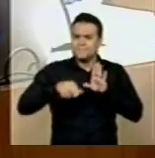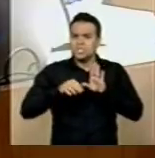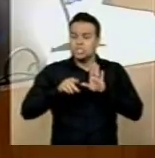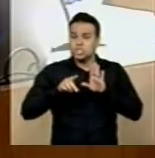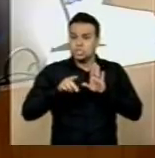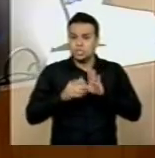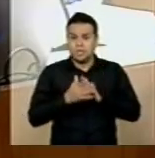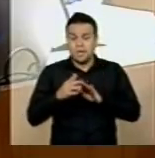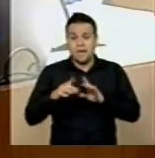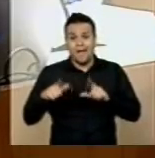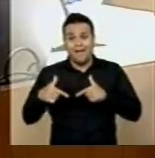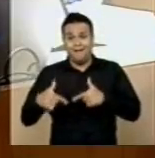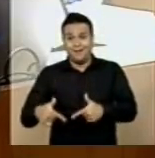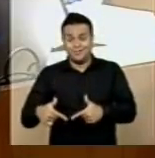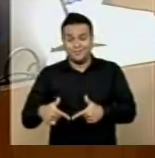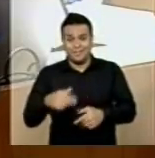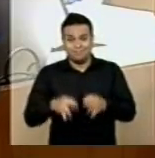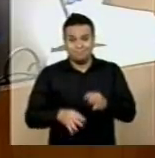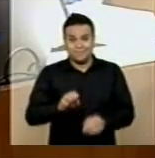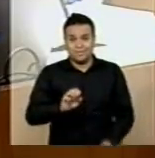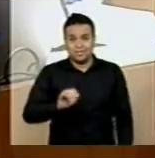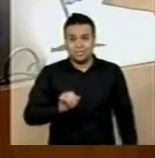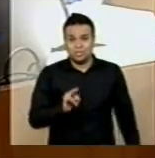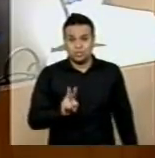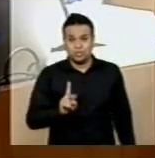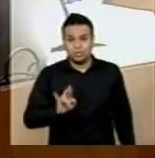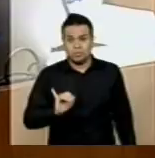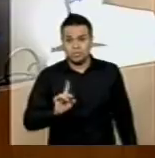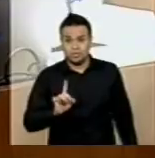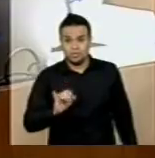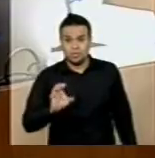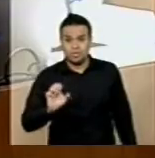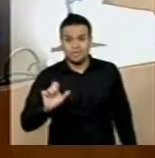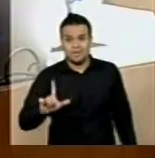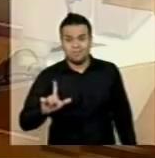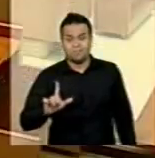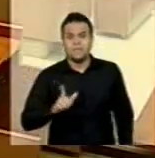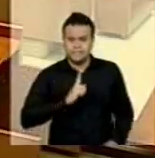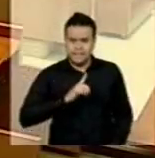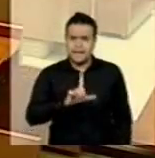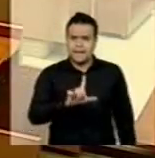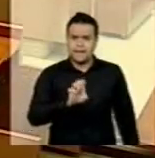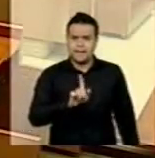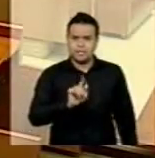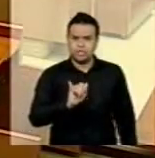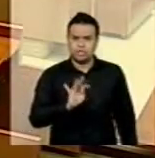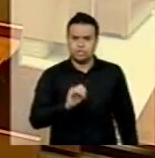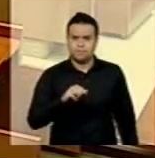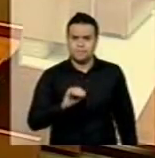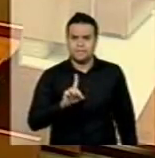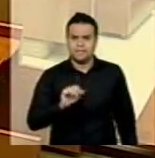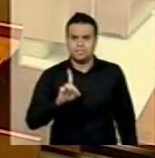direto na atividade jurisdicional, tendo que a MB possui legitimidade nessa hipótese. Pois não, agradeço a Vossa Excelência, ministro Edson